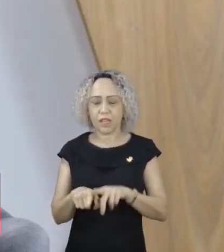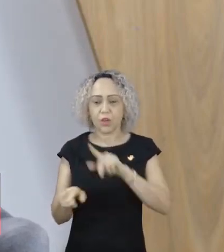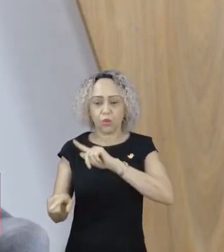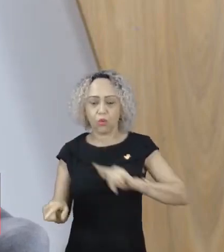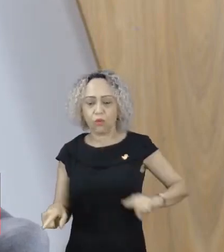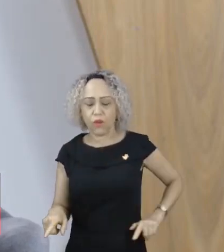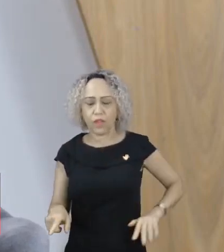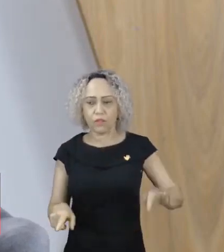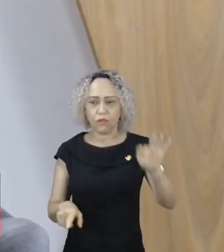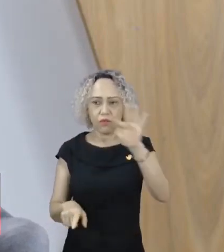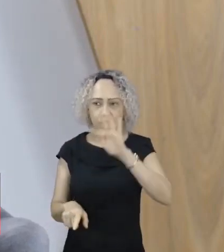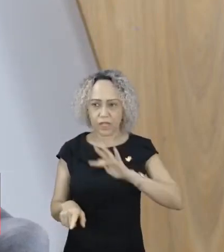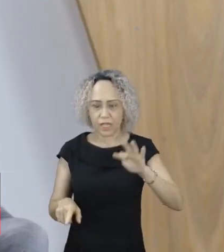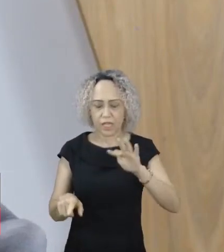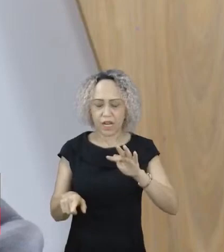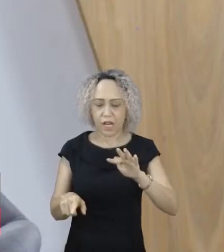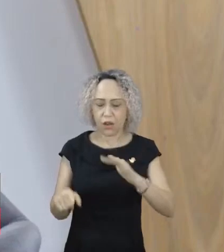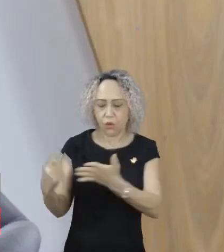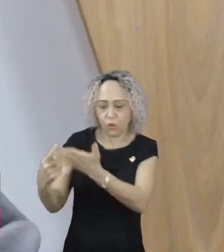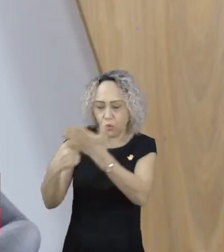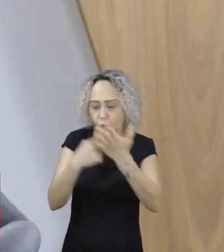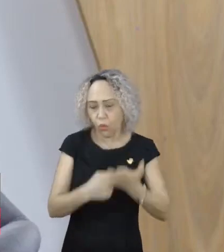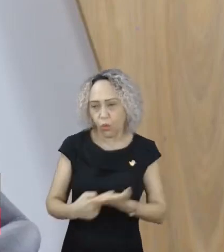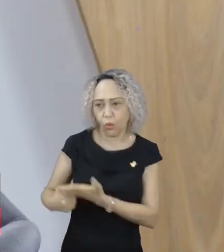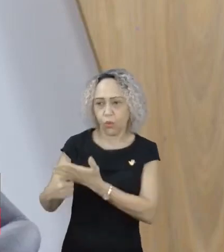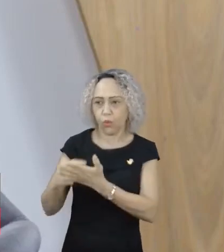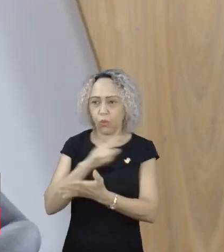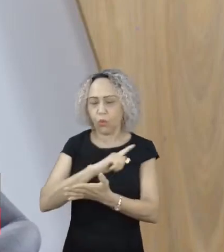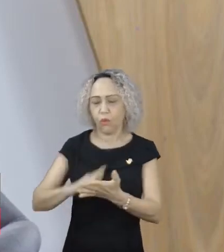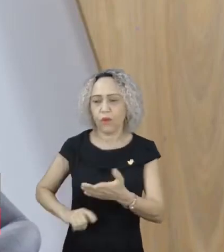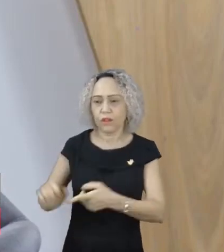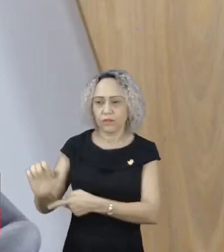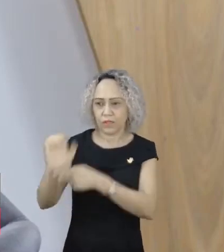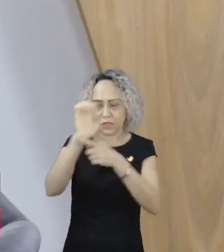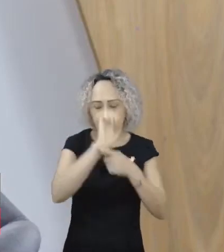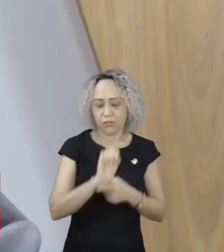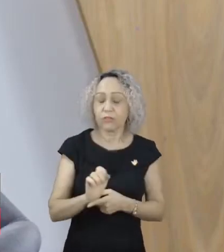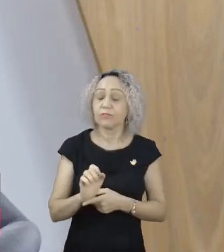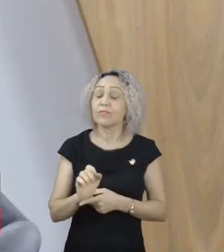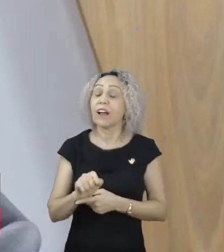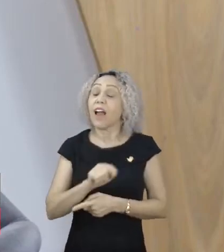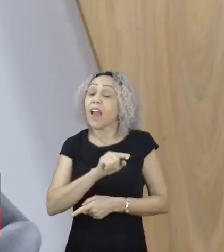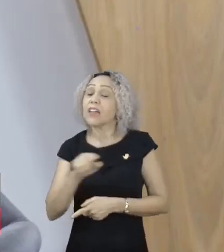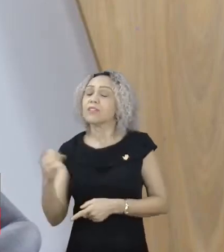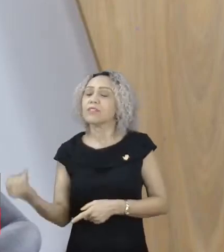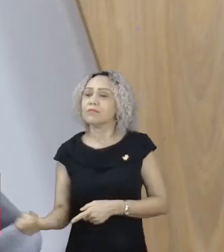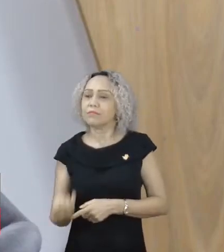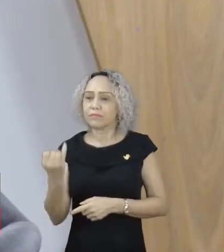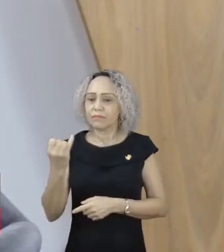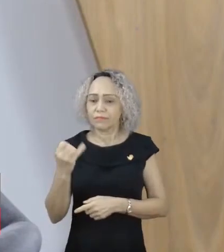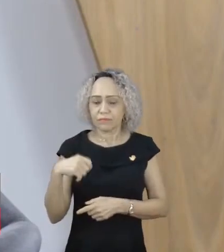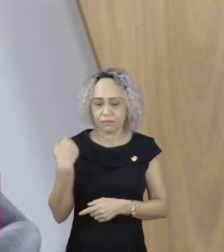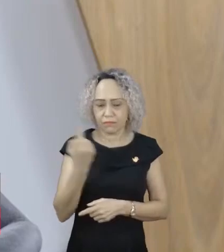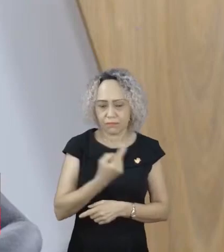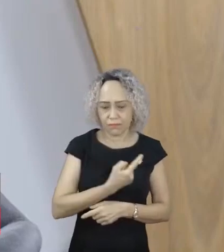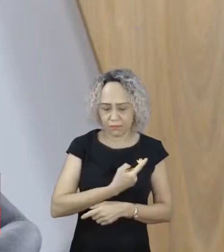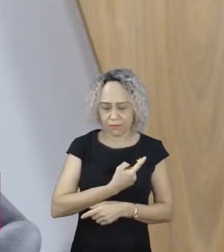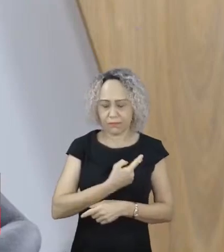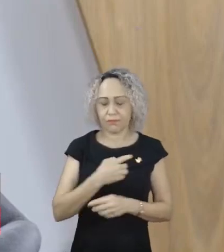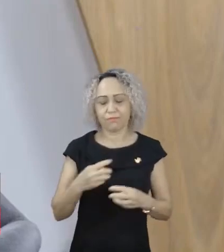Ministério é que o nosso Ministério ele é um ministério que está preocupado em garantir a execução de políticas